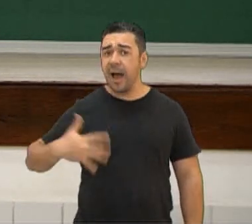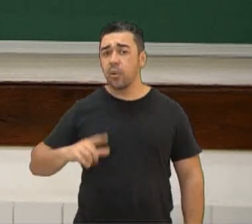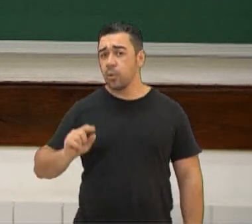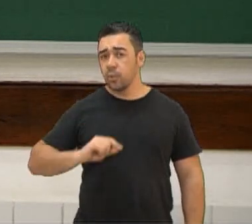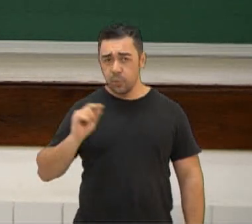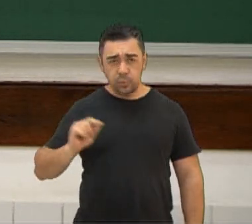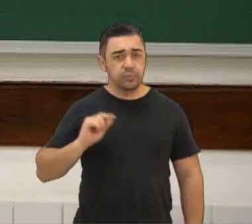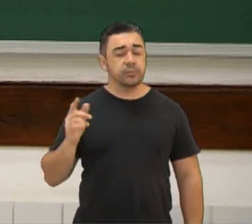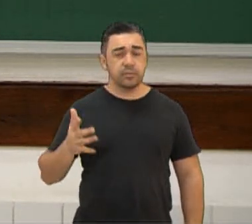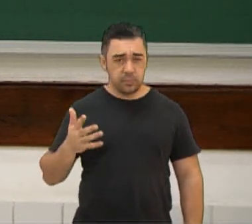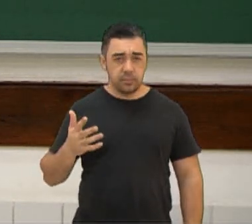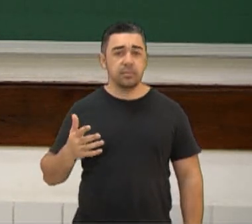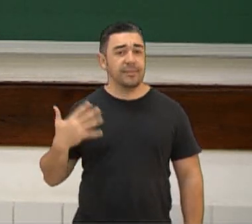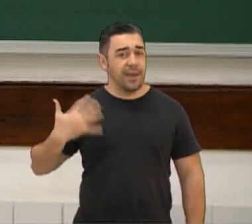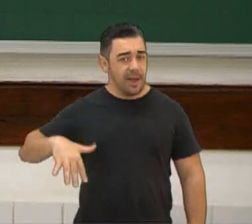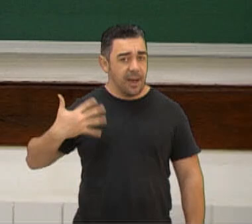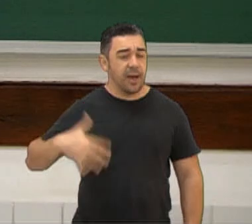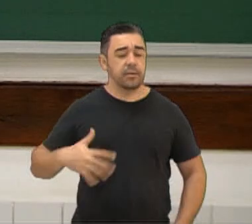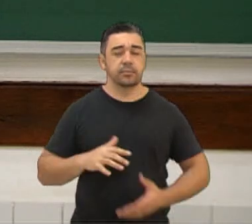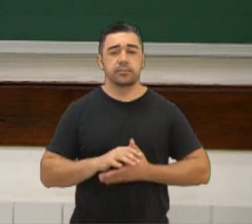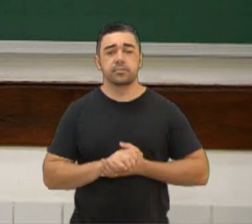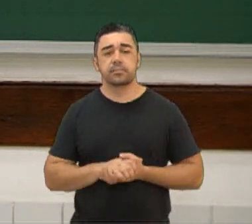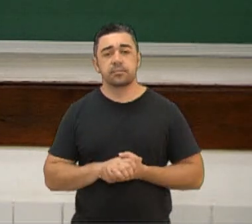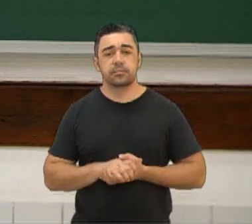custando muito, né?